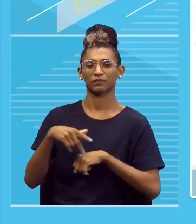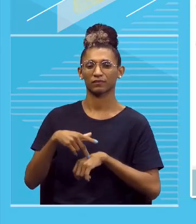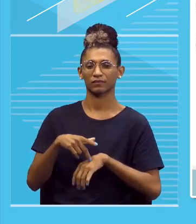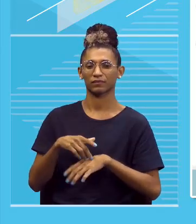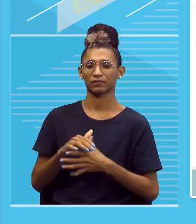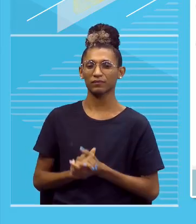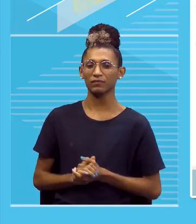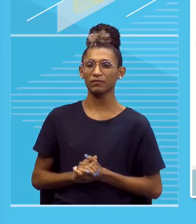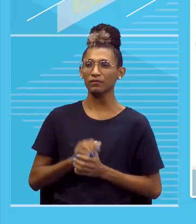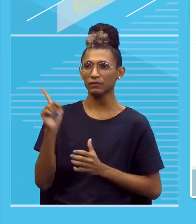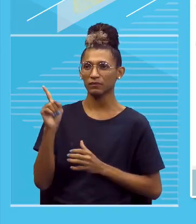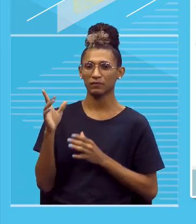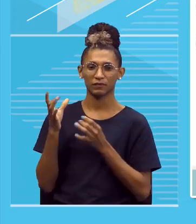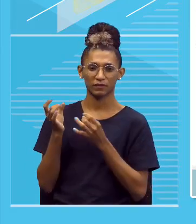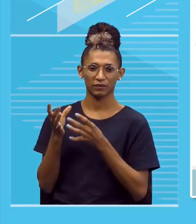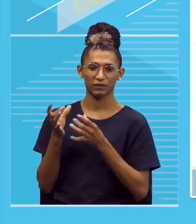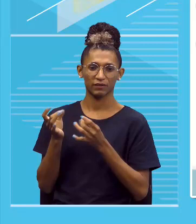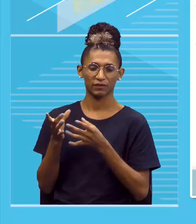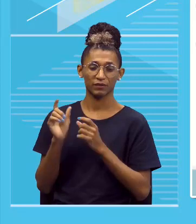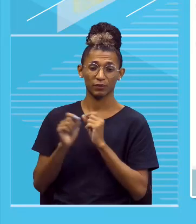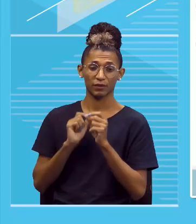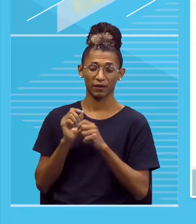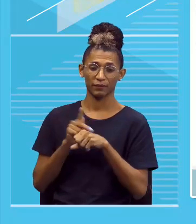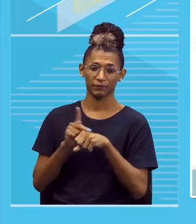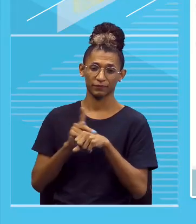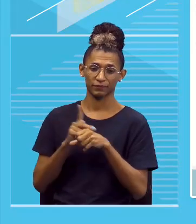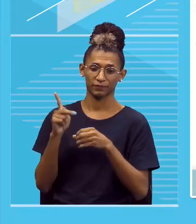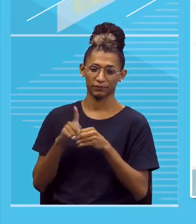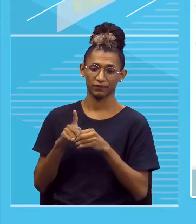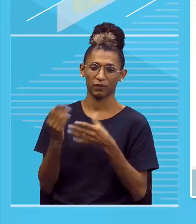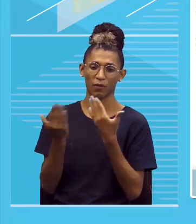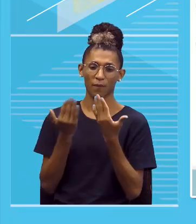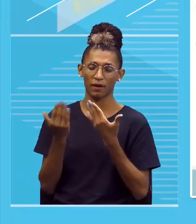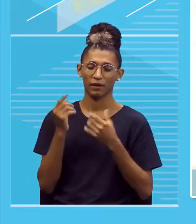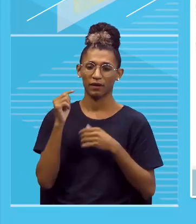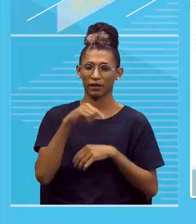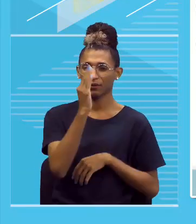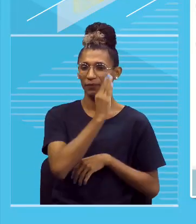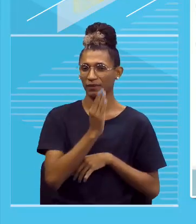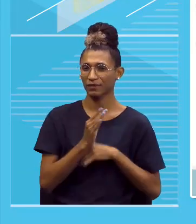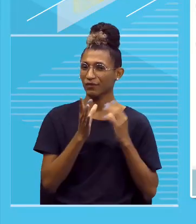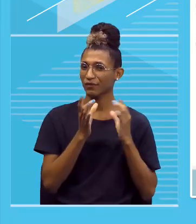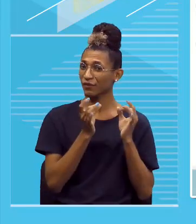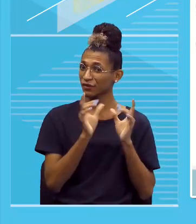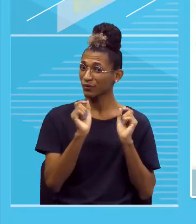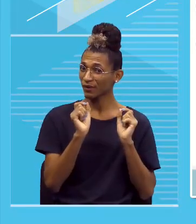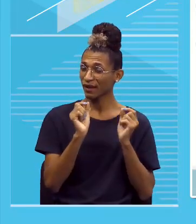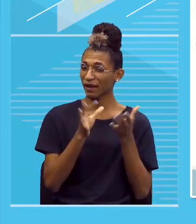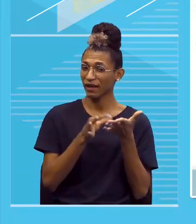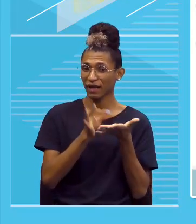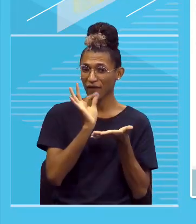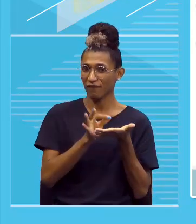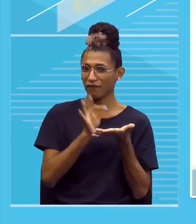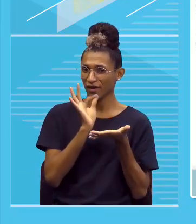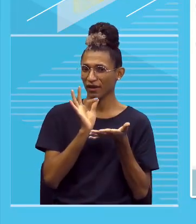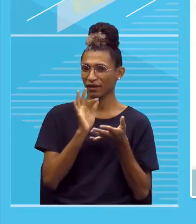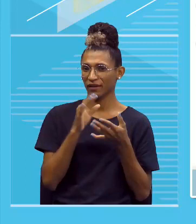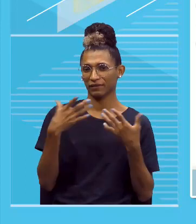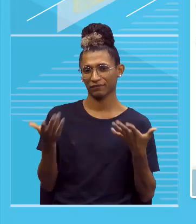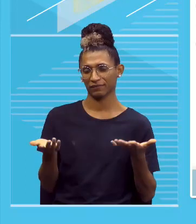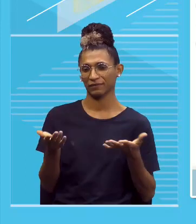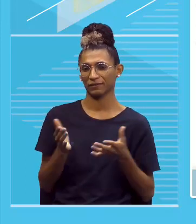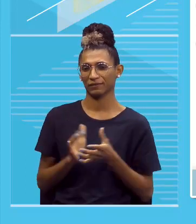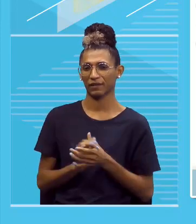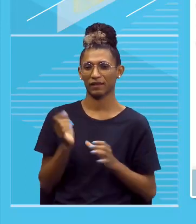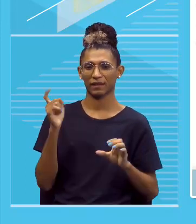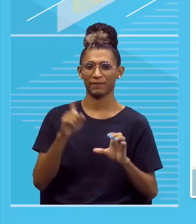pois viviam só de vender petróleo como o Brasil vivia só de vender café é aí onde